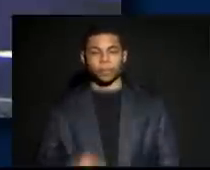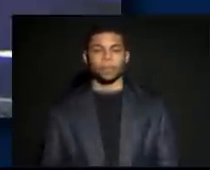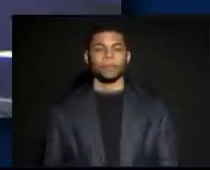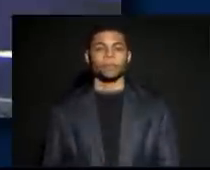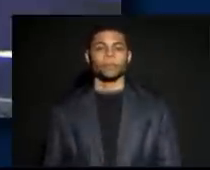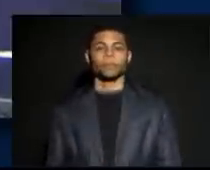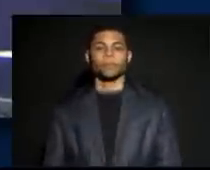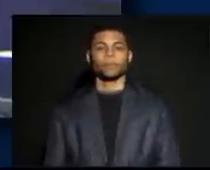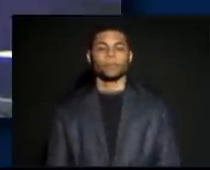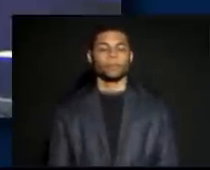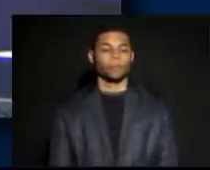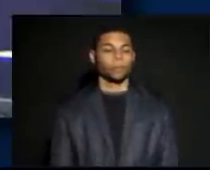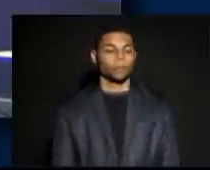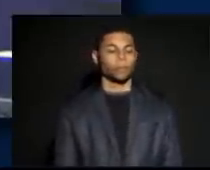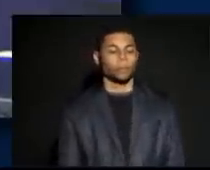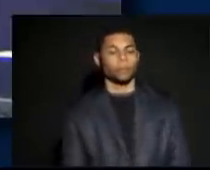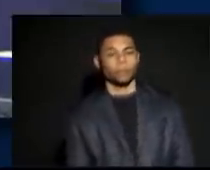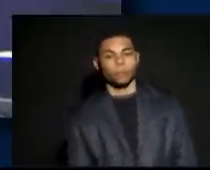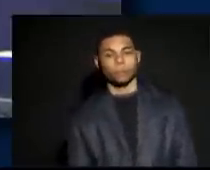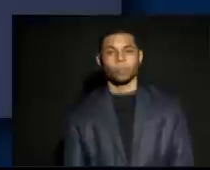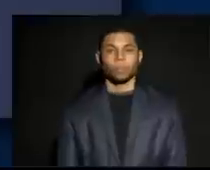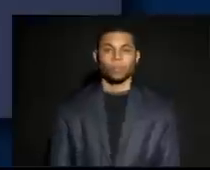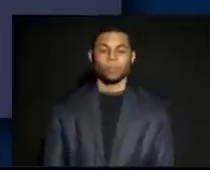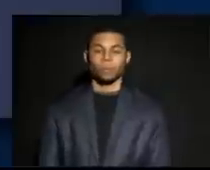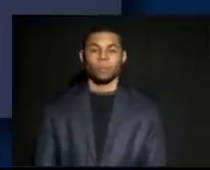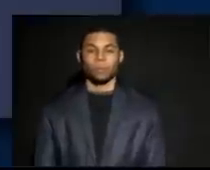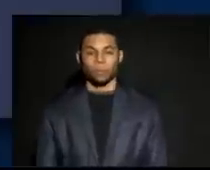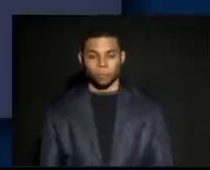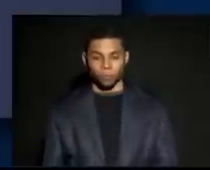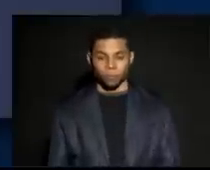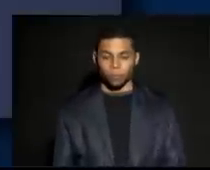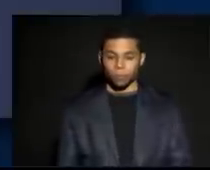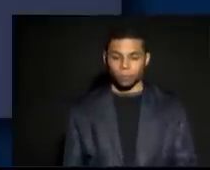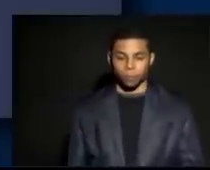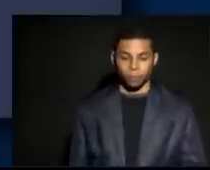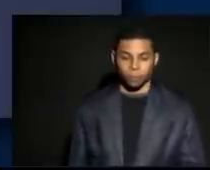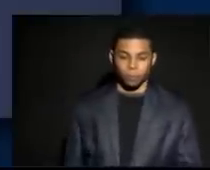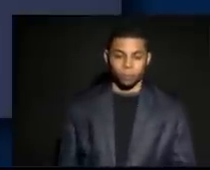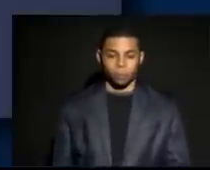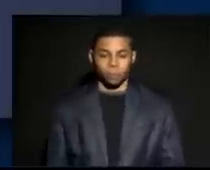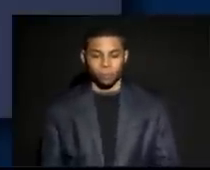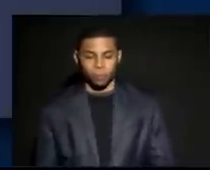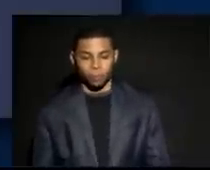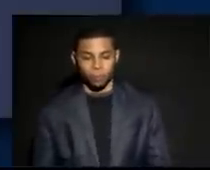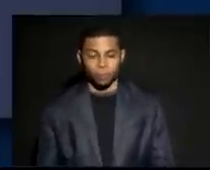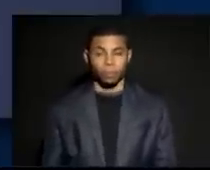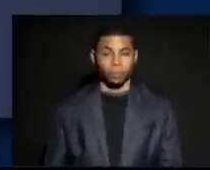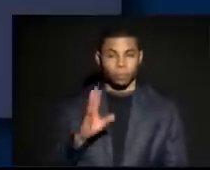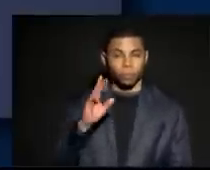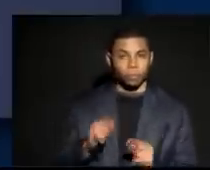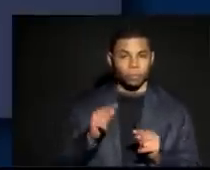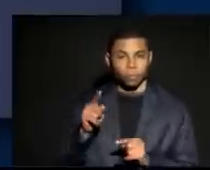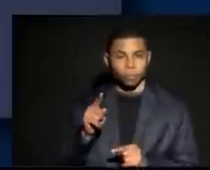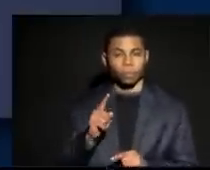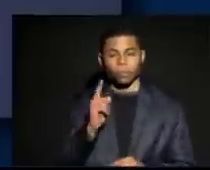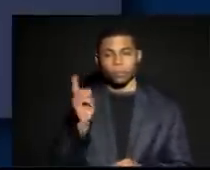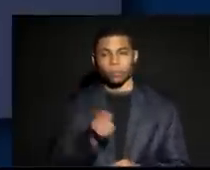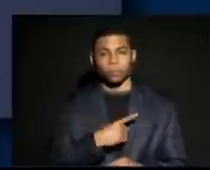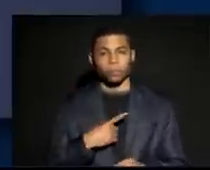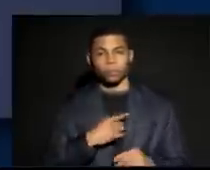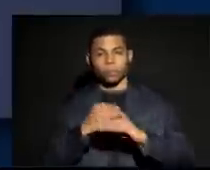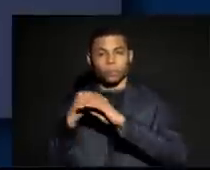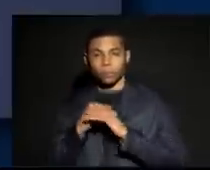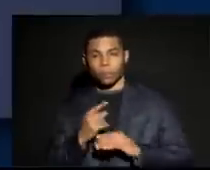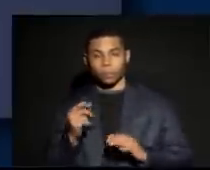como é que você vê essa discrepância em relação história Olha é a razão para isso é que nós estamos